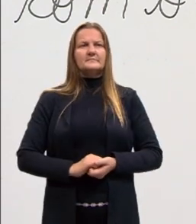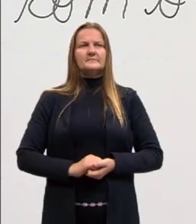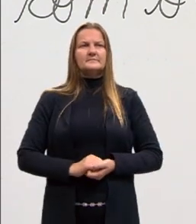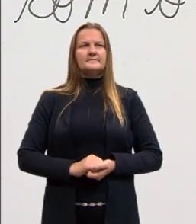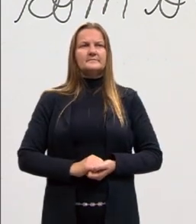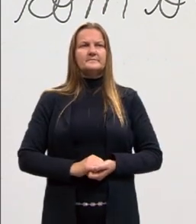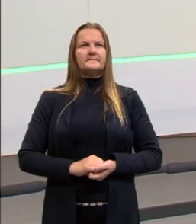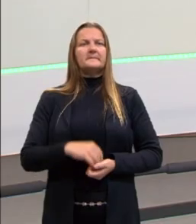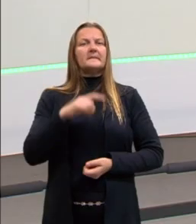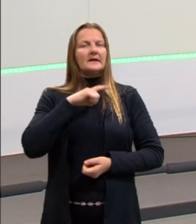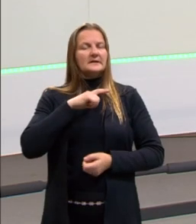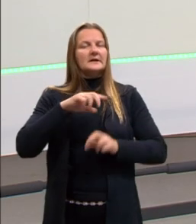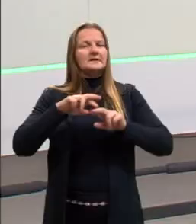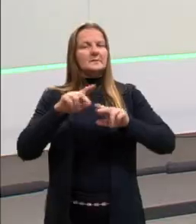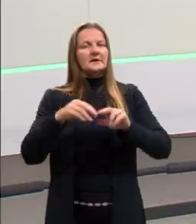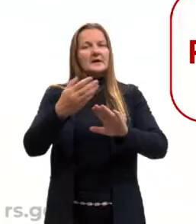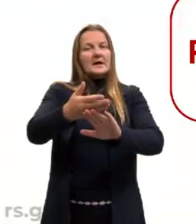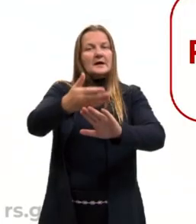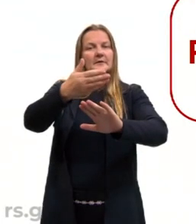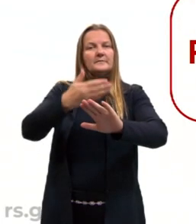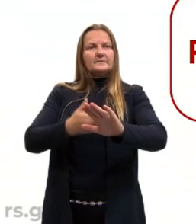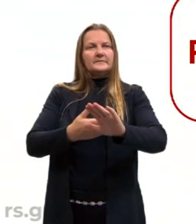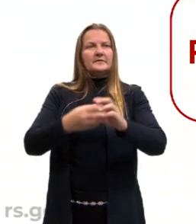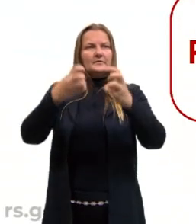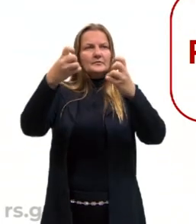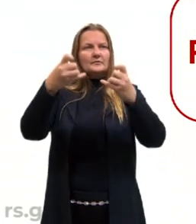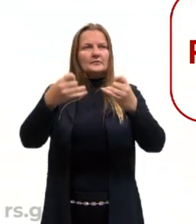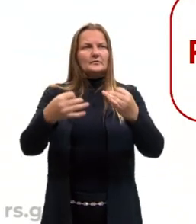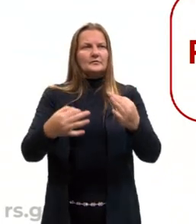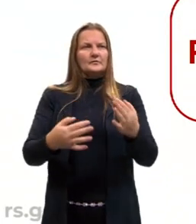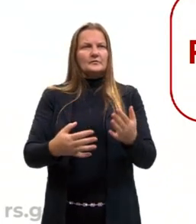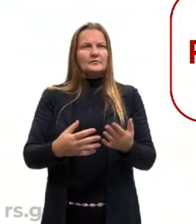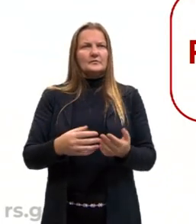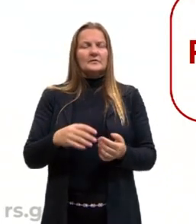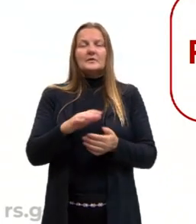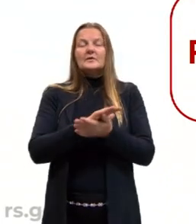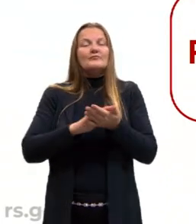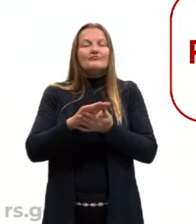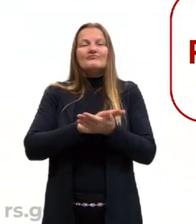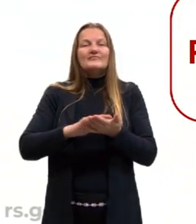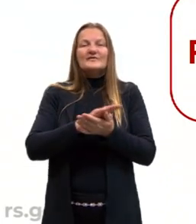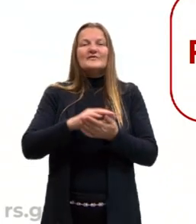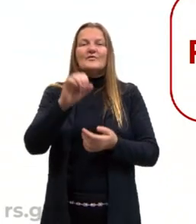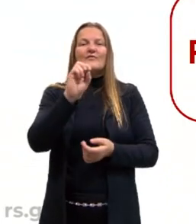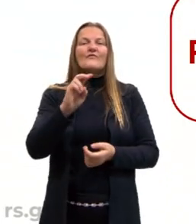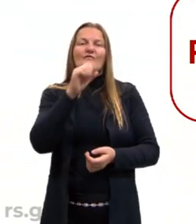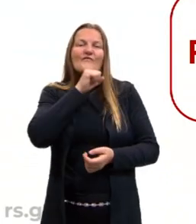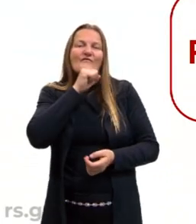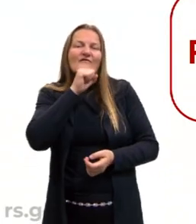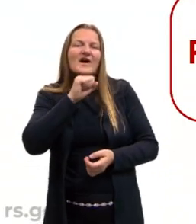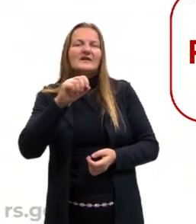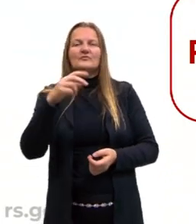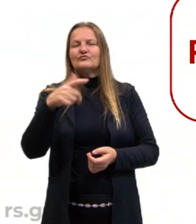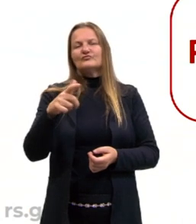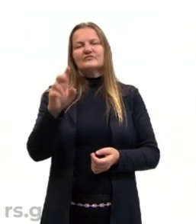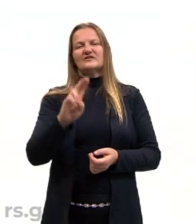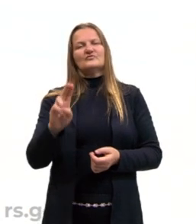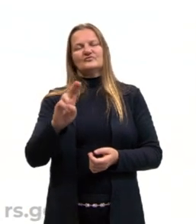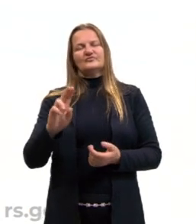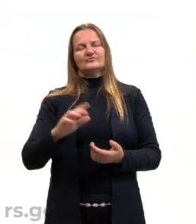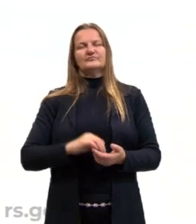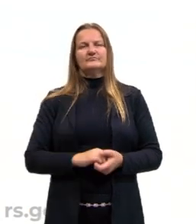temos o Pretérito anterior que não Vamos citar uma vez que ele não é mais utilizado apesar de existir